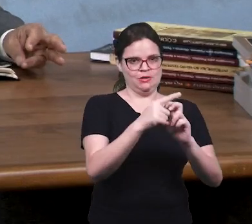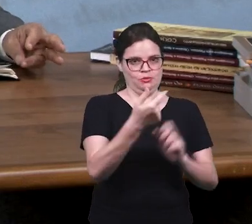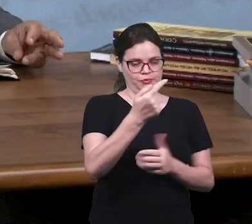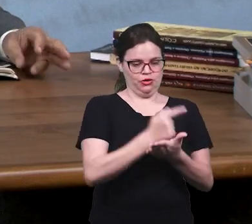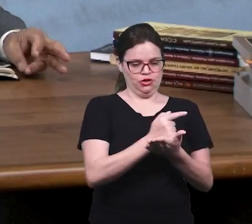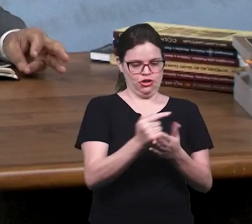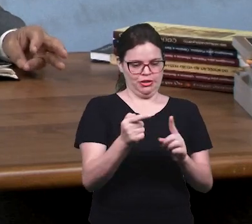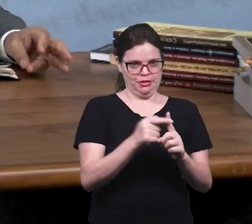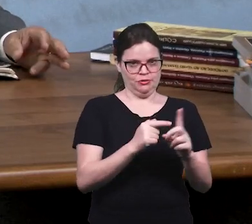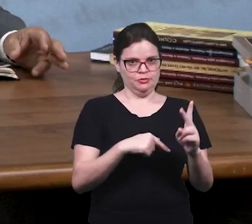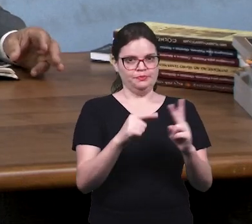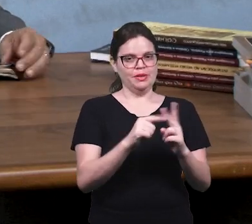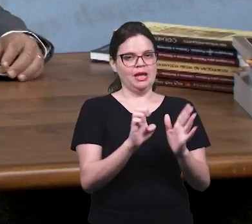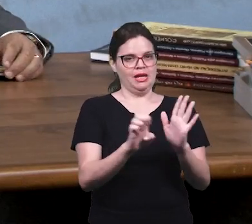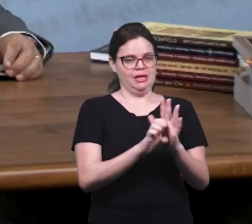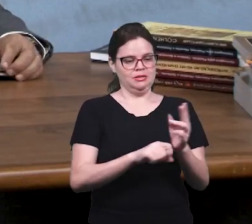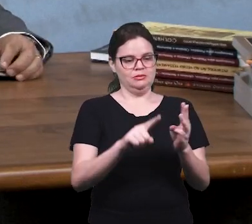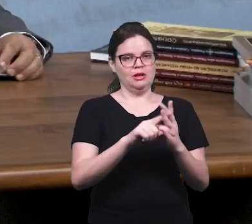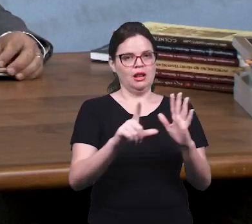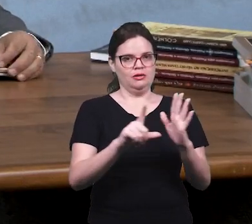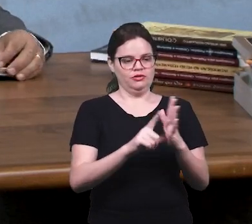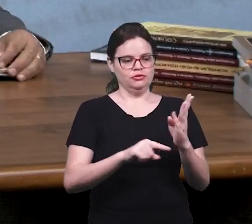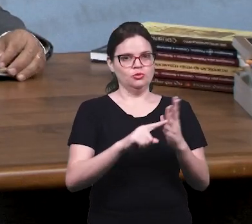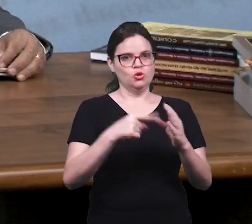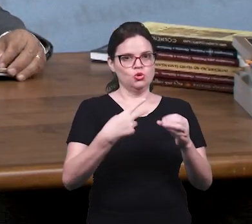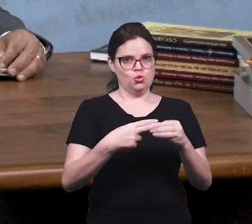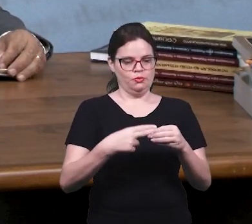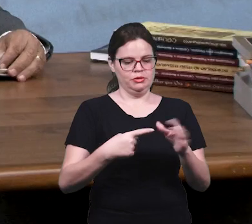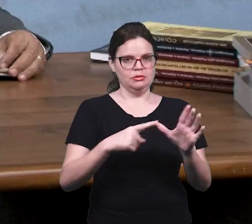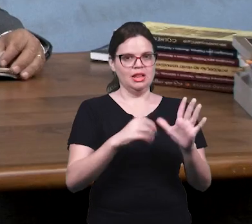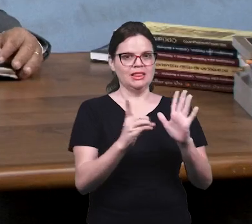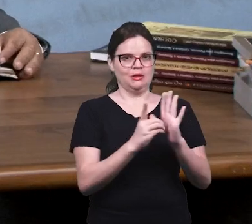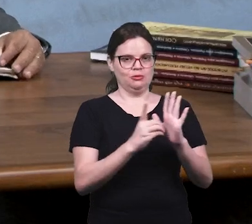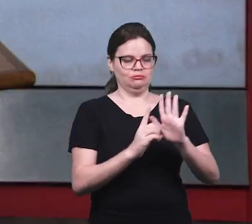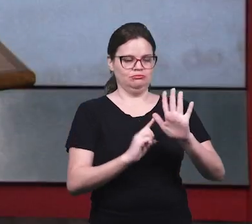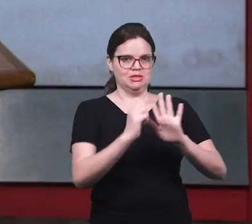Êxodo, Levítico, Números e Deuteronômios.